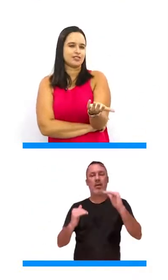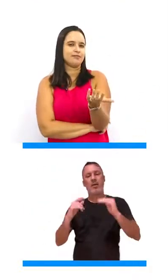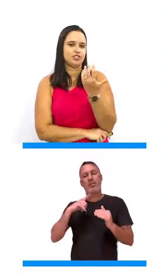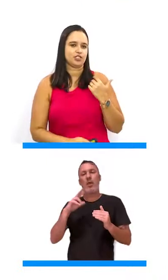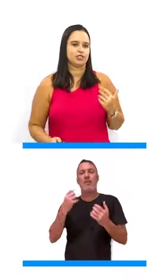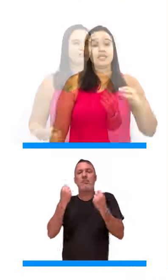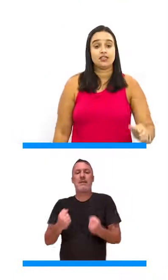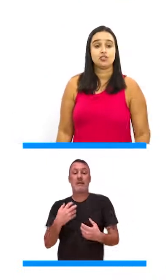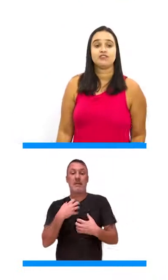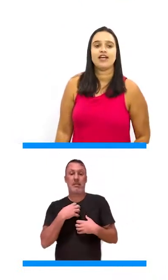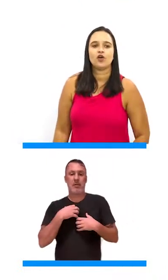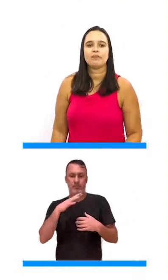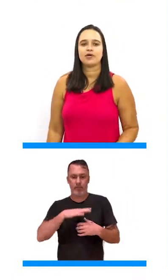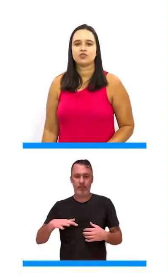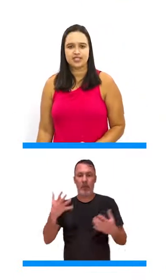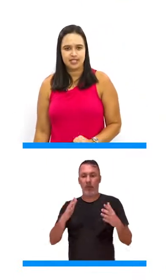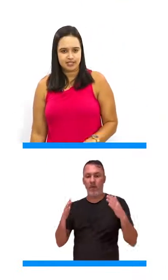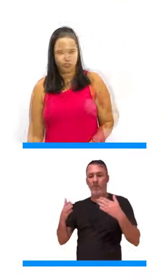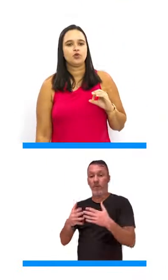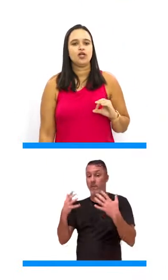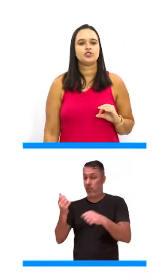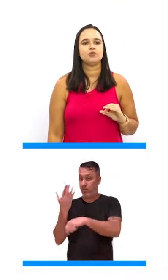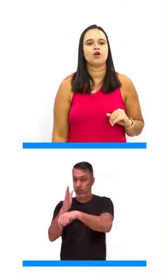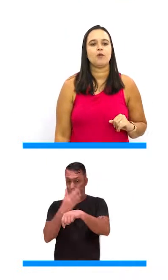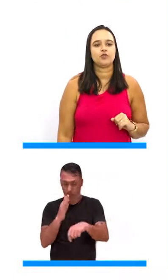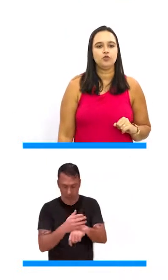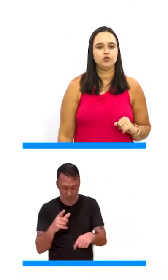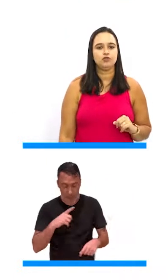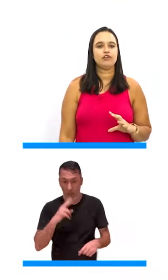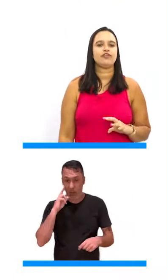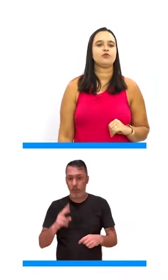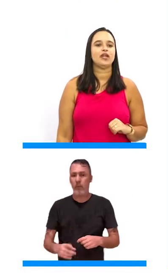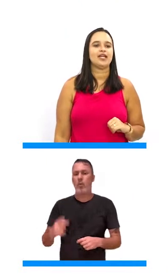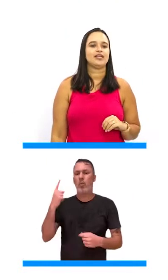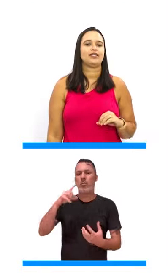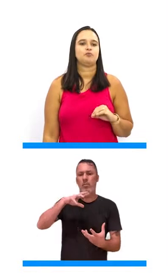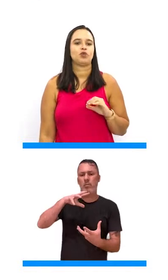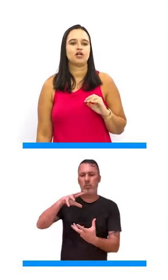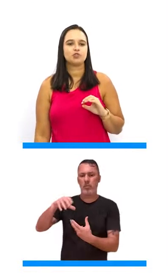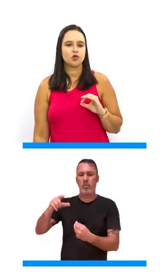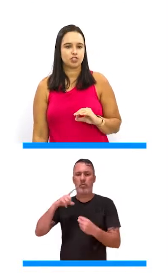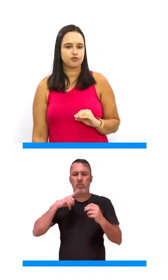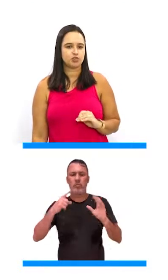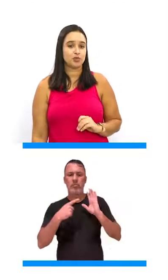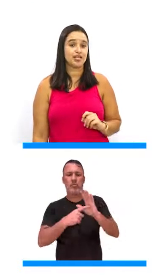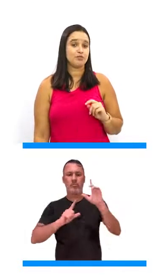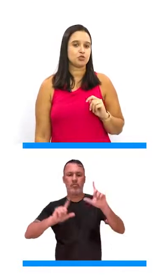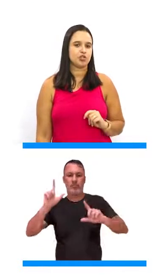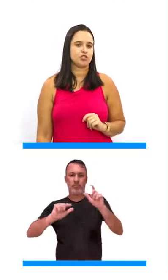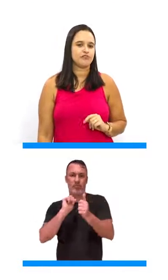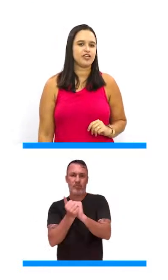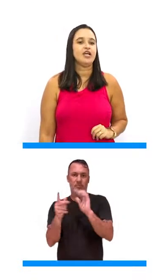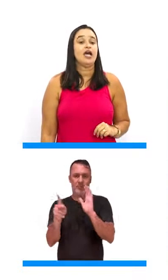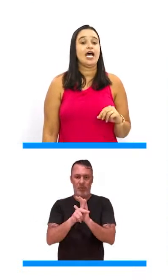carga semântica também. Então, a gente vai agora para os exercícios. Durante uma Copa do Mundo, foi veiculada em um programa esportivo de uma